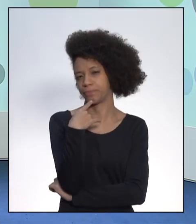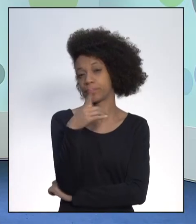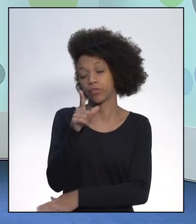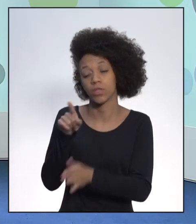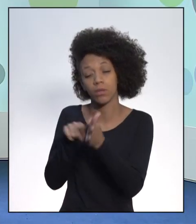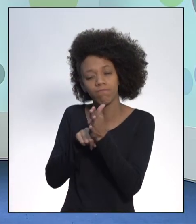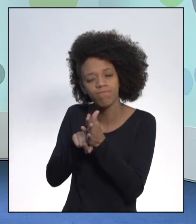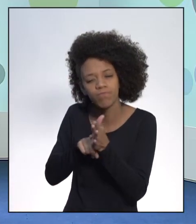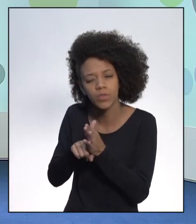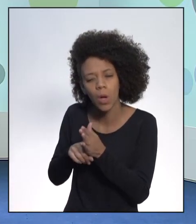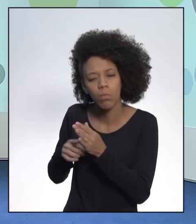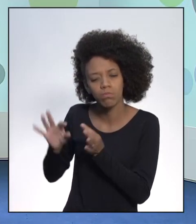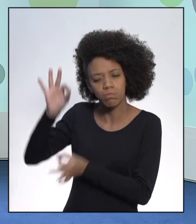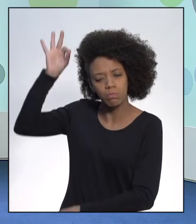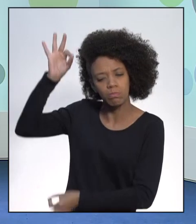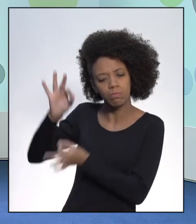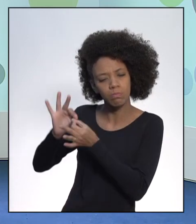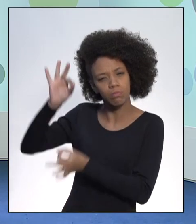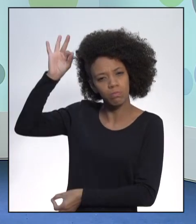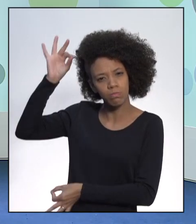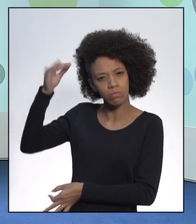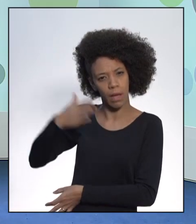estimativa da minha altura, qual seria?